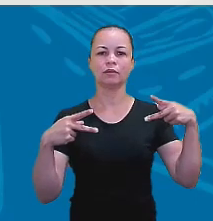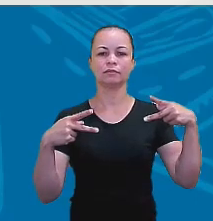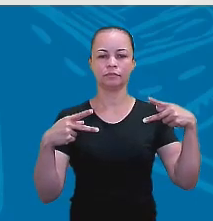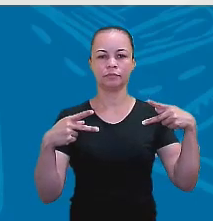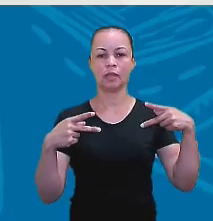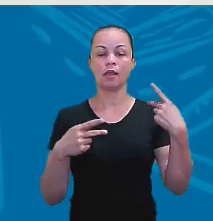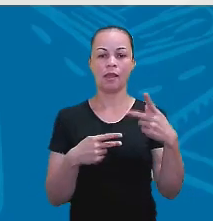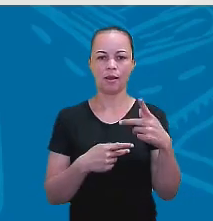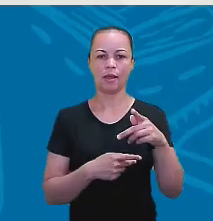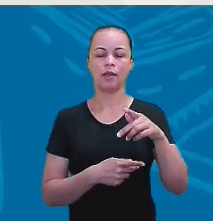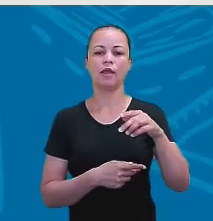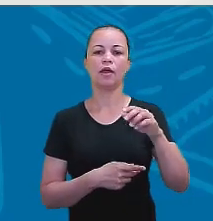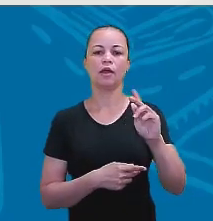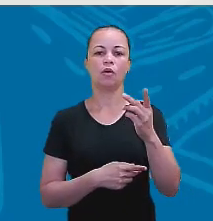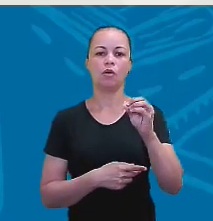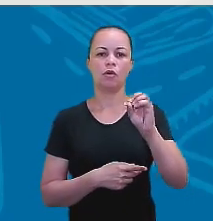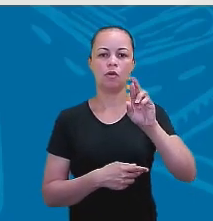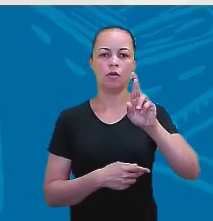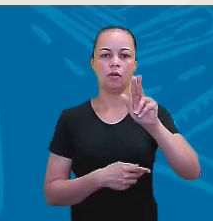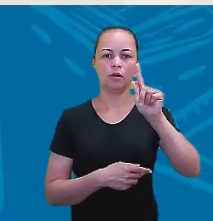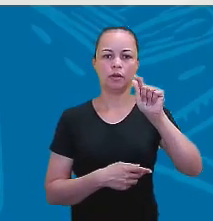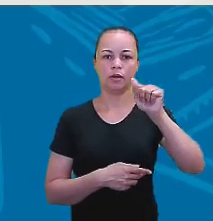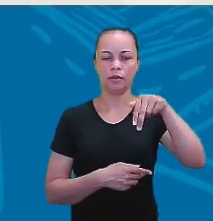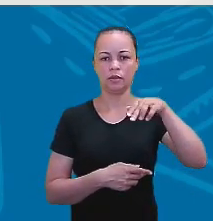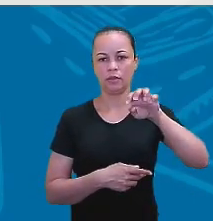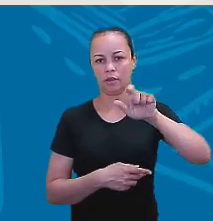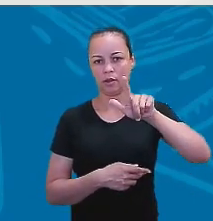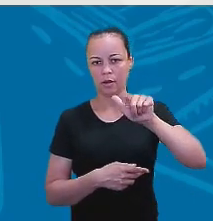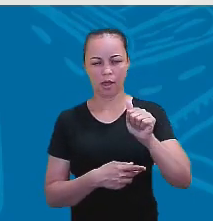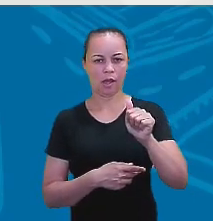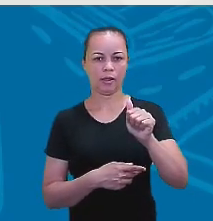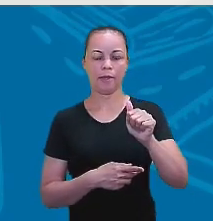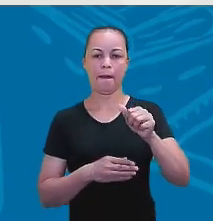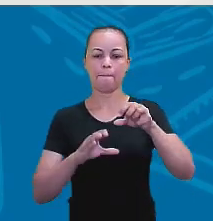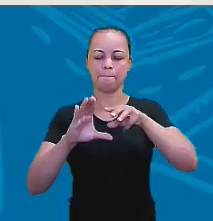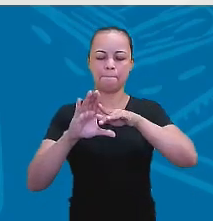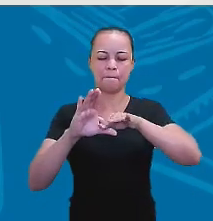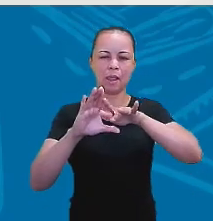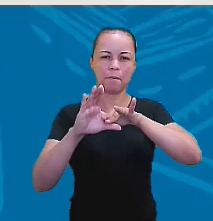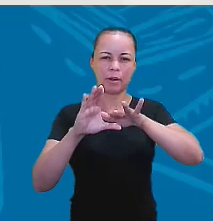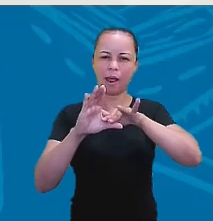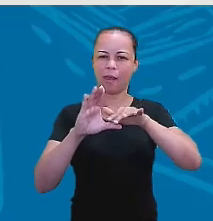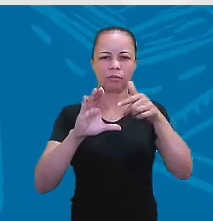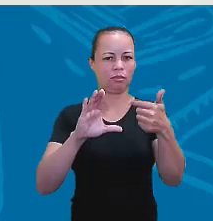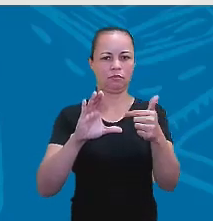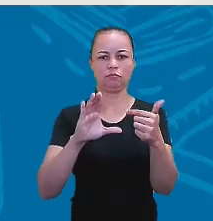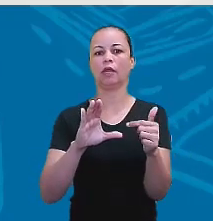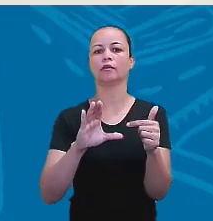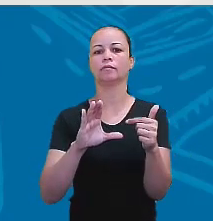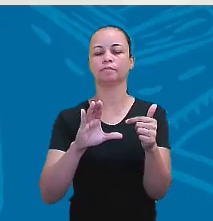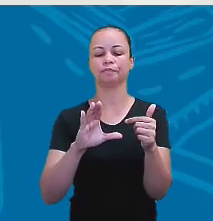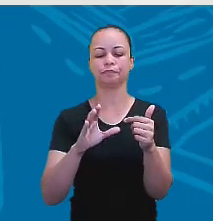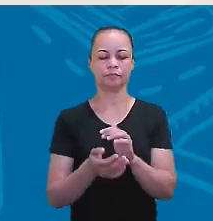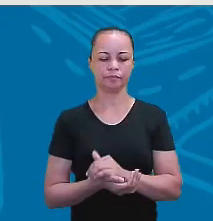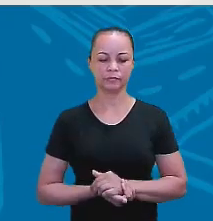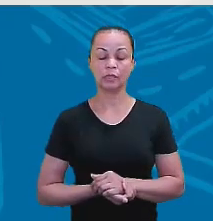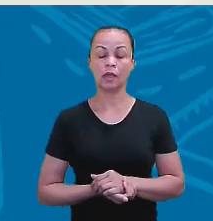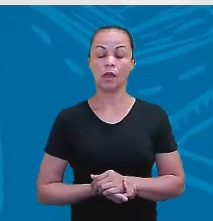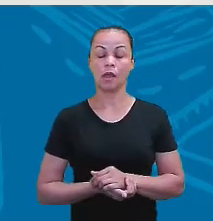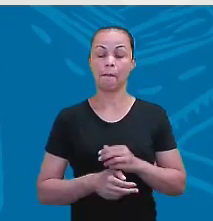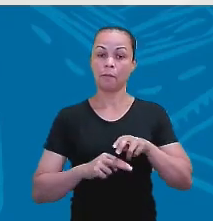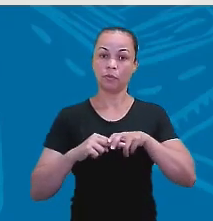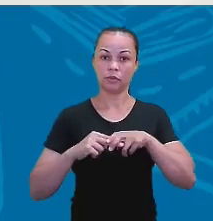gente, guarda essa informação. Não tem membrana, tá? É uma organela não membranosa. Por isso que também você vai